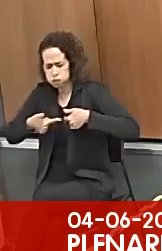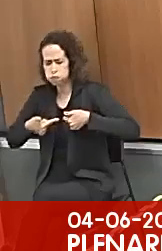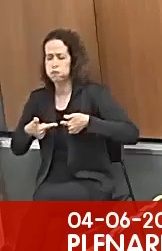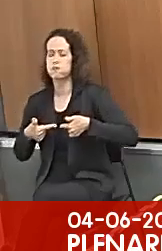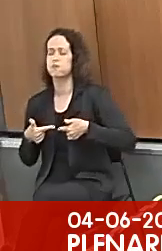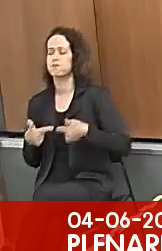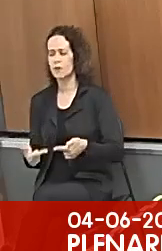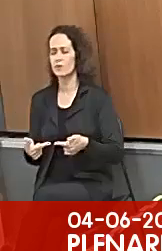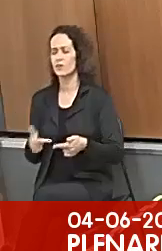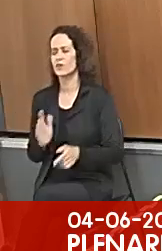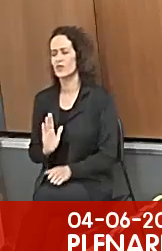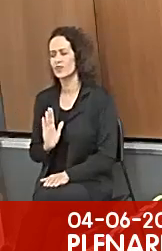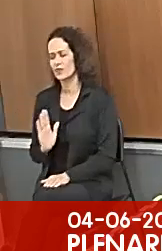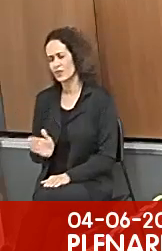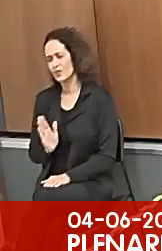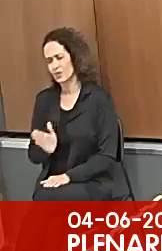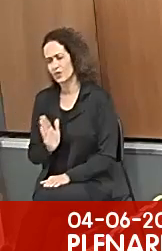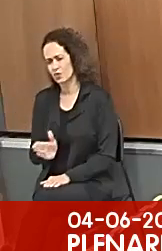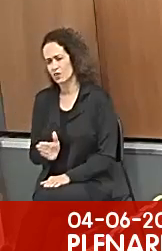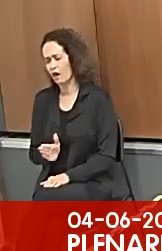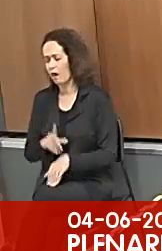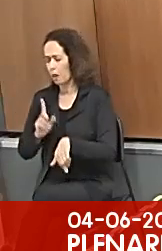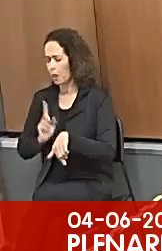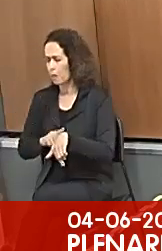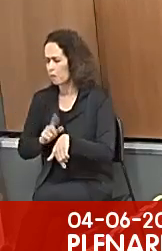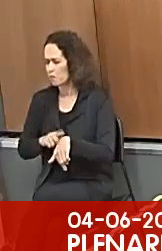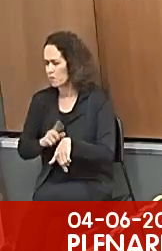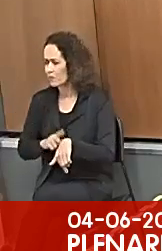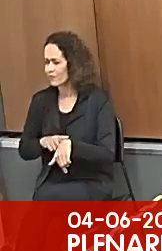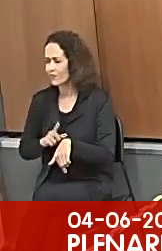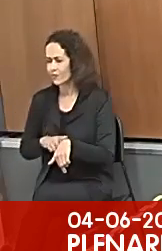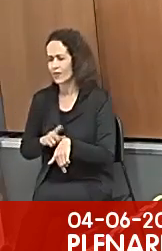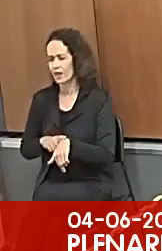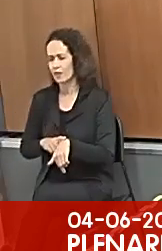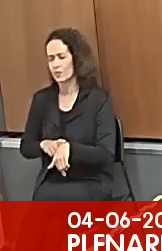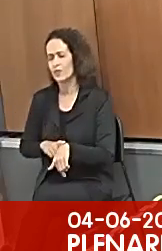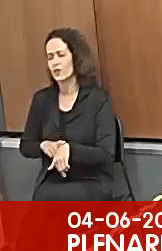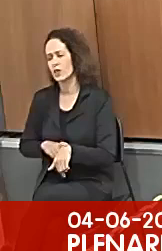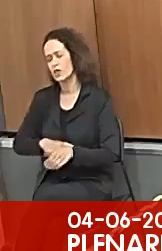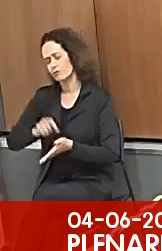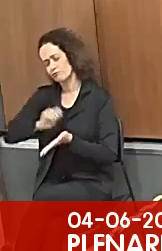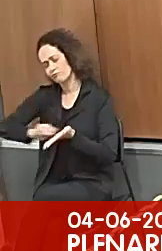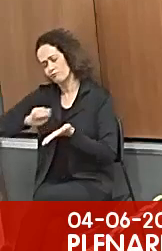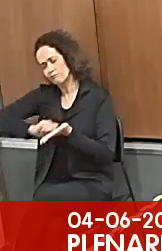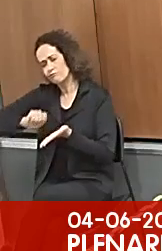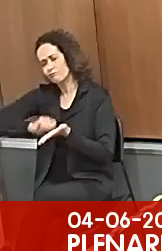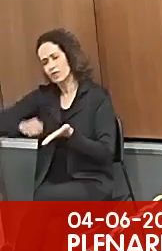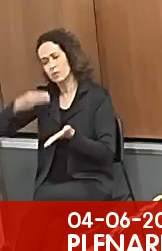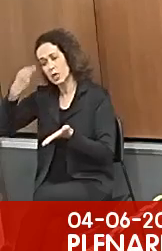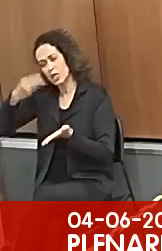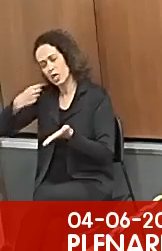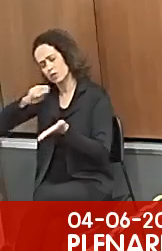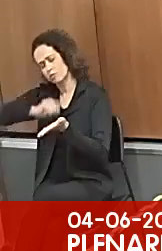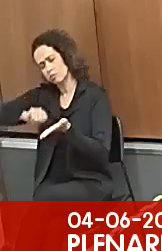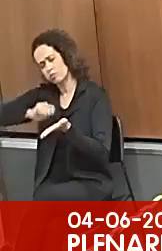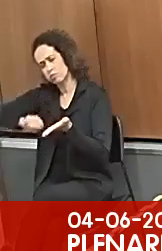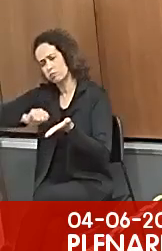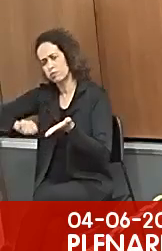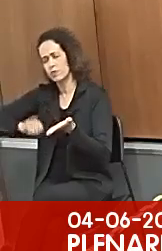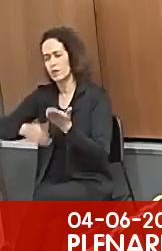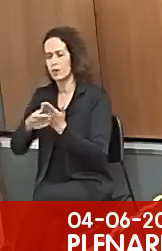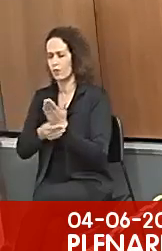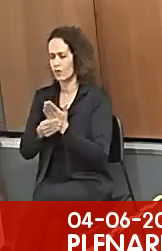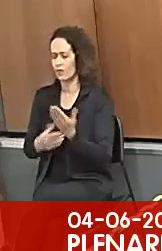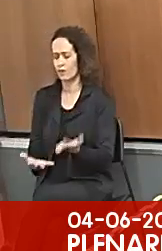conduziram esse trabalho de dedicar o tempo de vocês trazendo para o livro essa experiência e recebam com